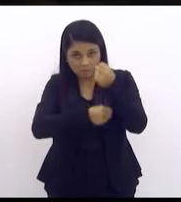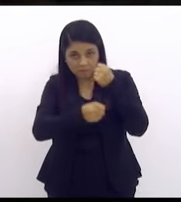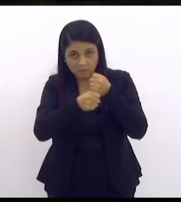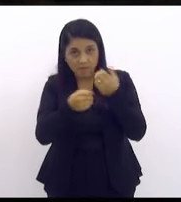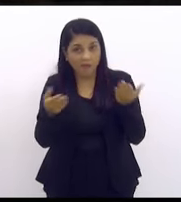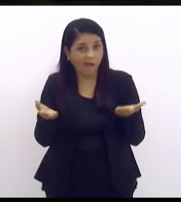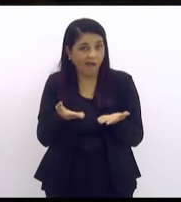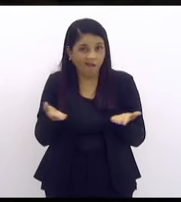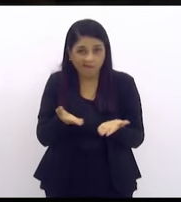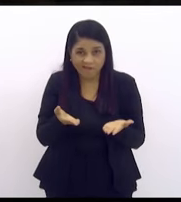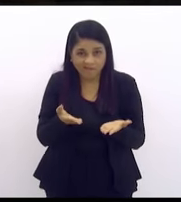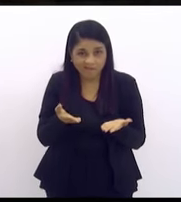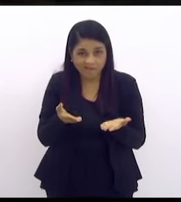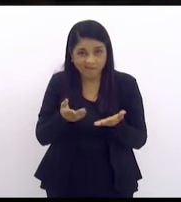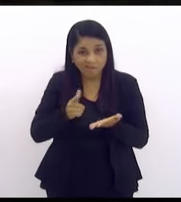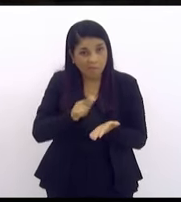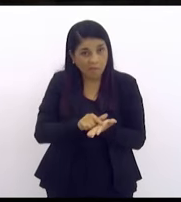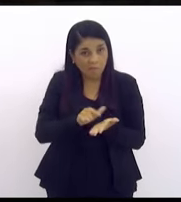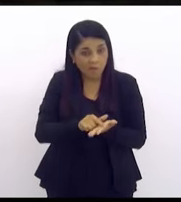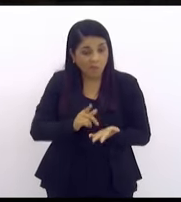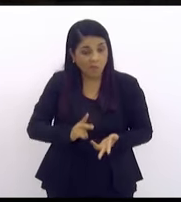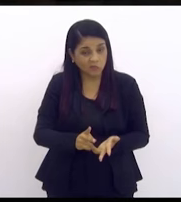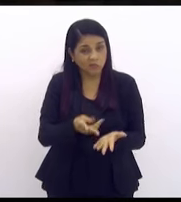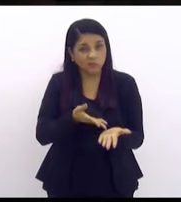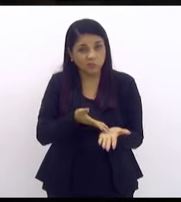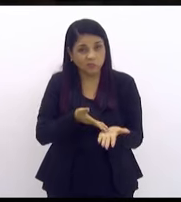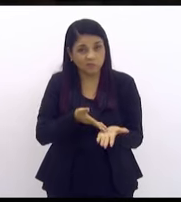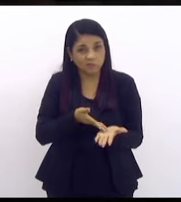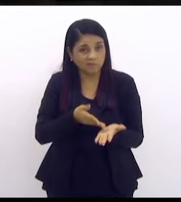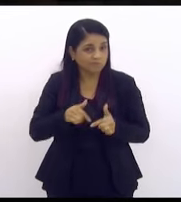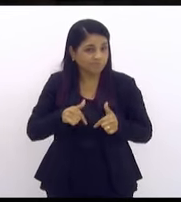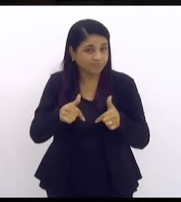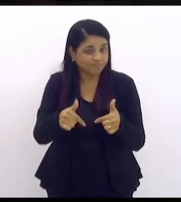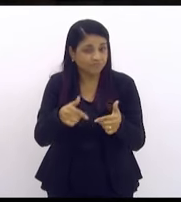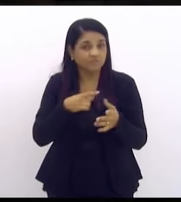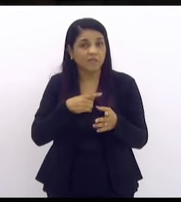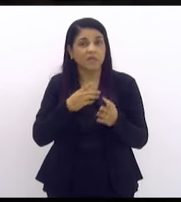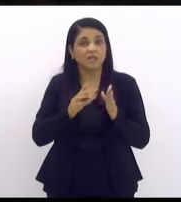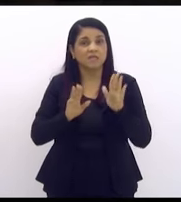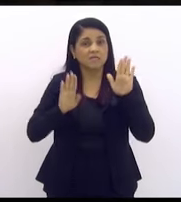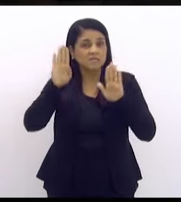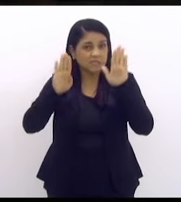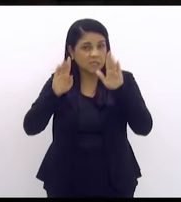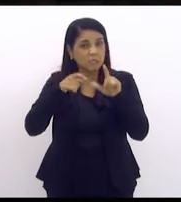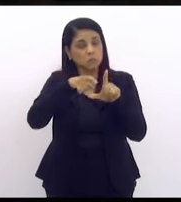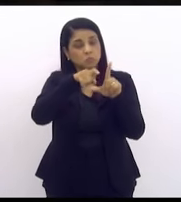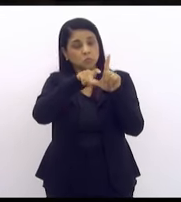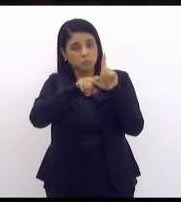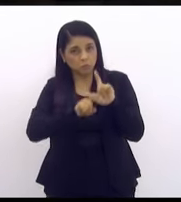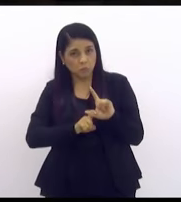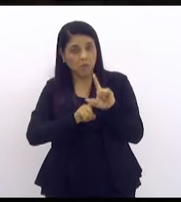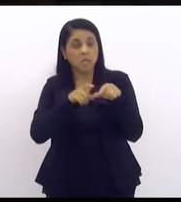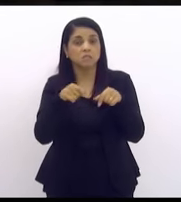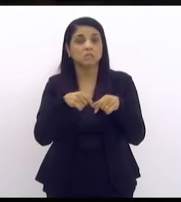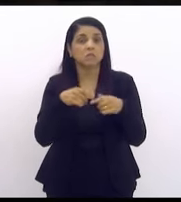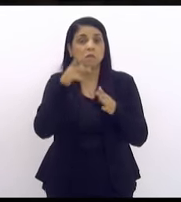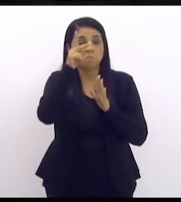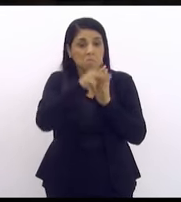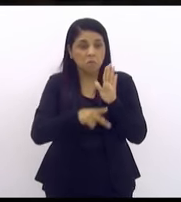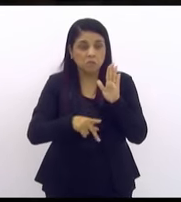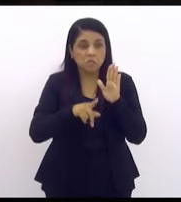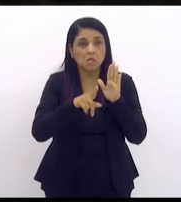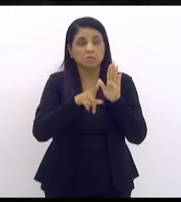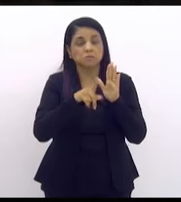que até agora não saíram do papel também. Tem obra com licitação suspensa, tem processo que sumiu, foi de uma secretaria